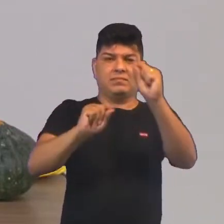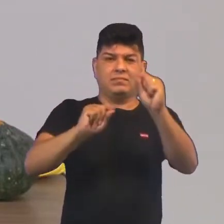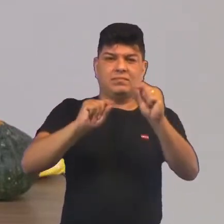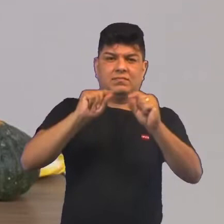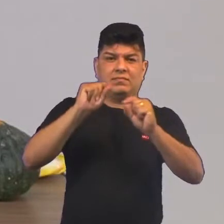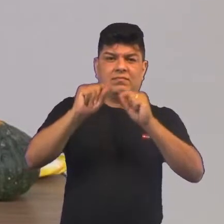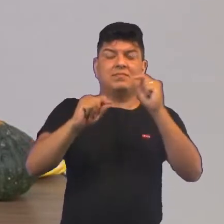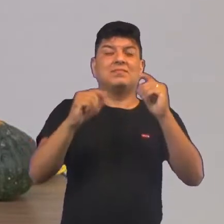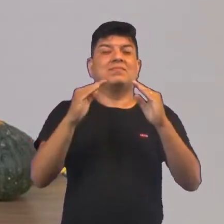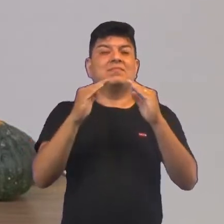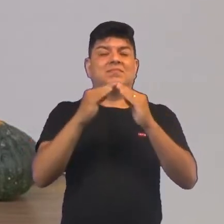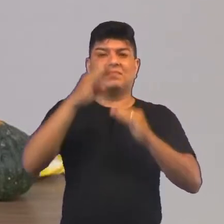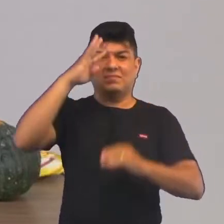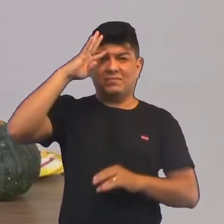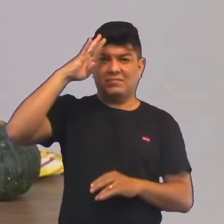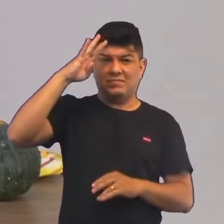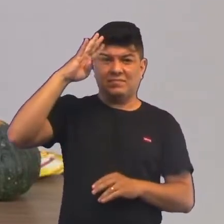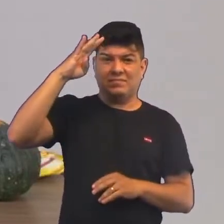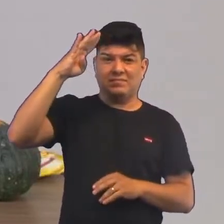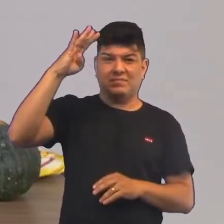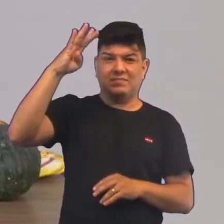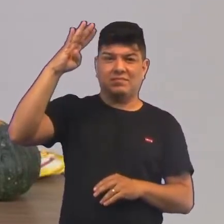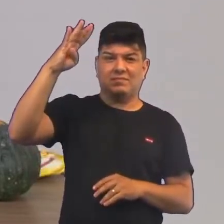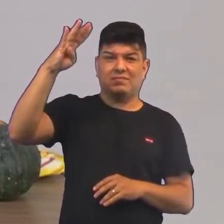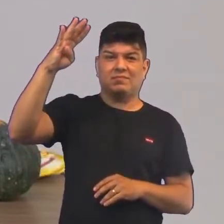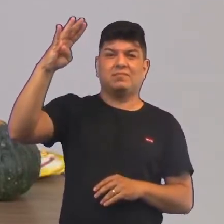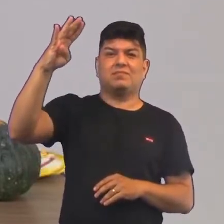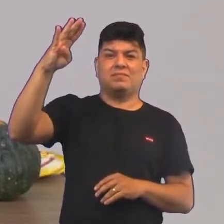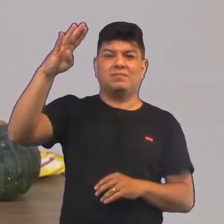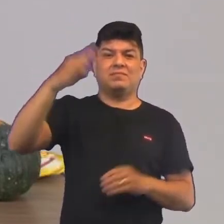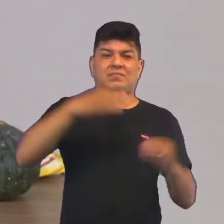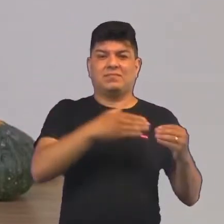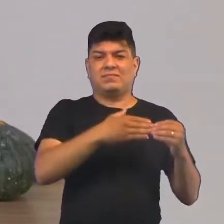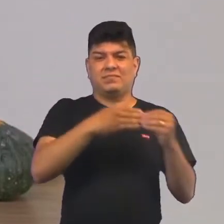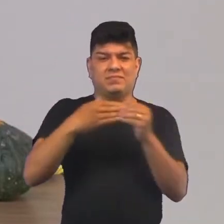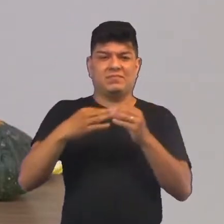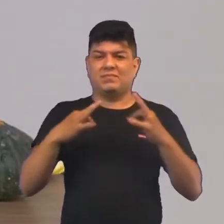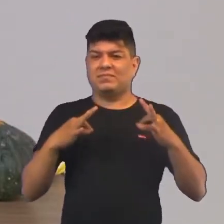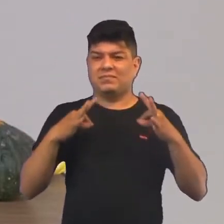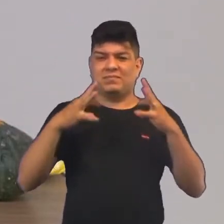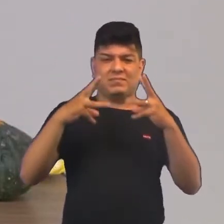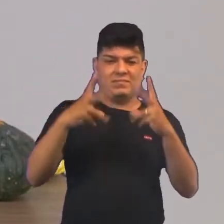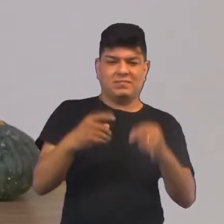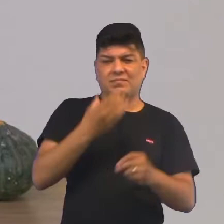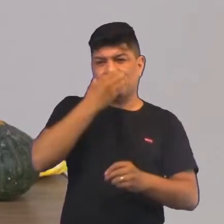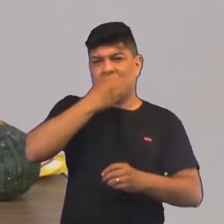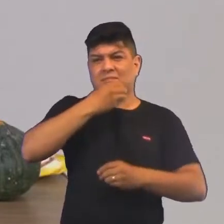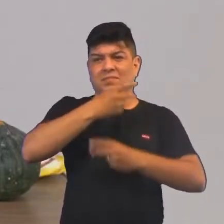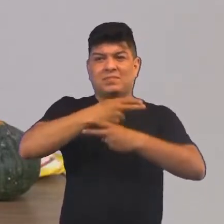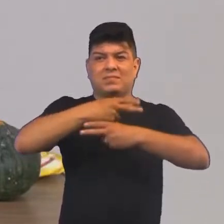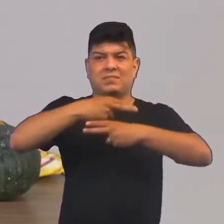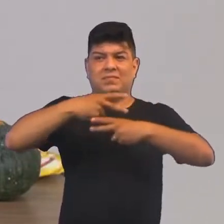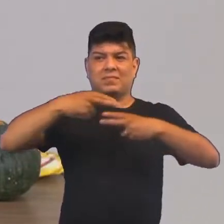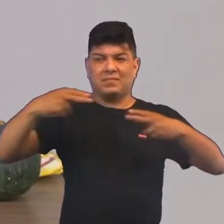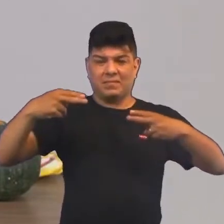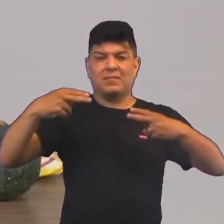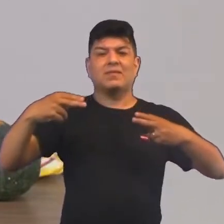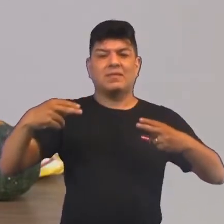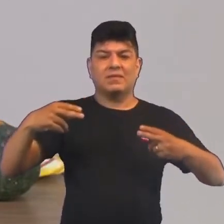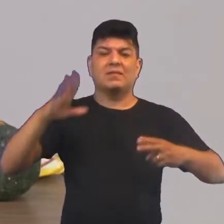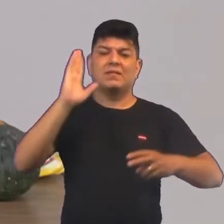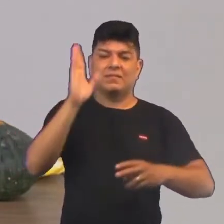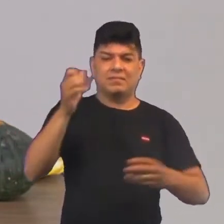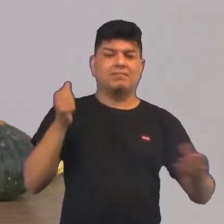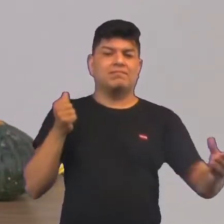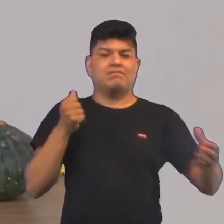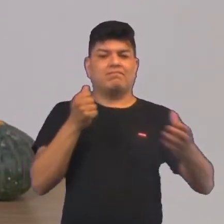está em casa imaginando o que ela fez? Dona Maricota pegou todas as frutas, pegou as frutas que